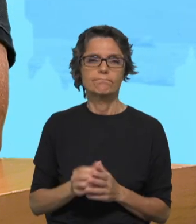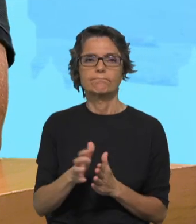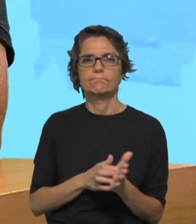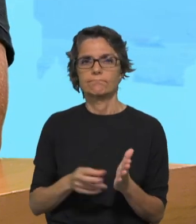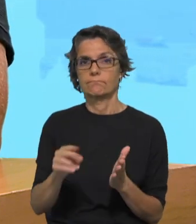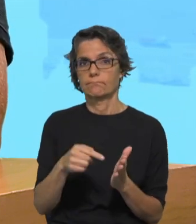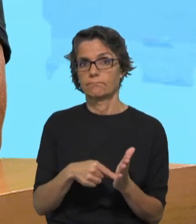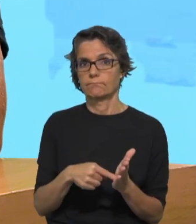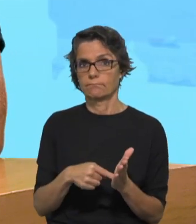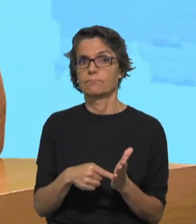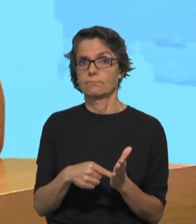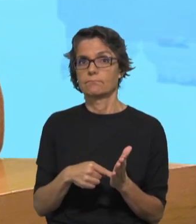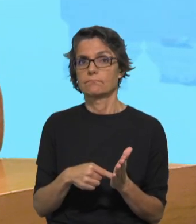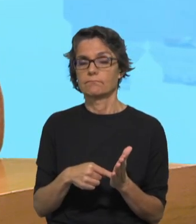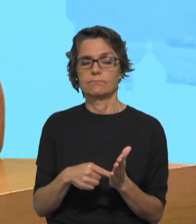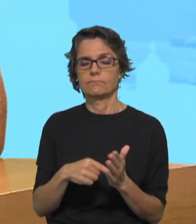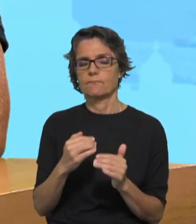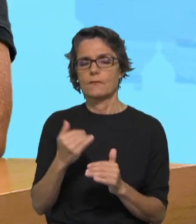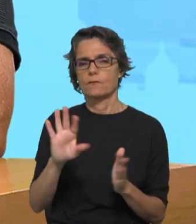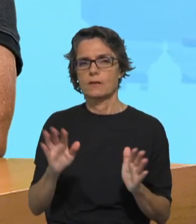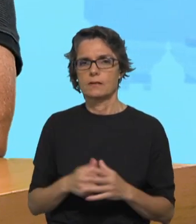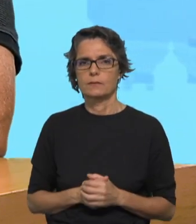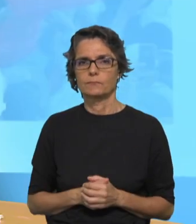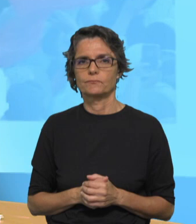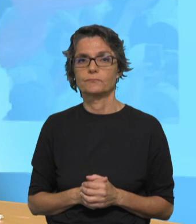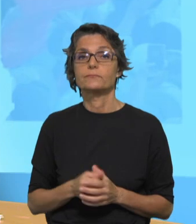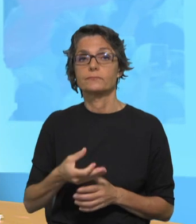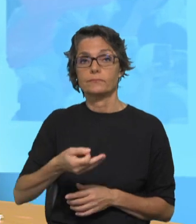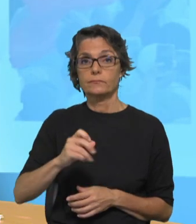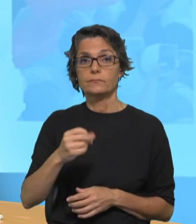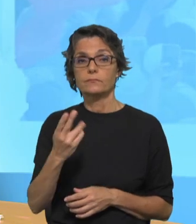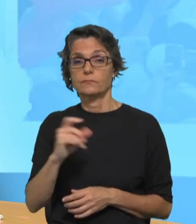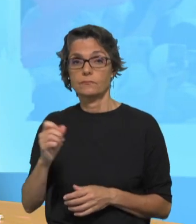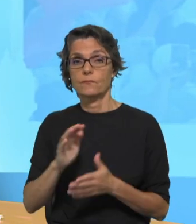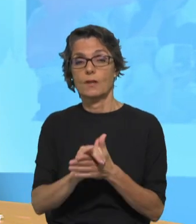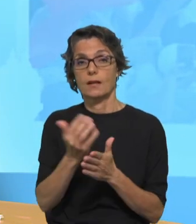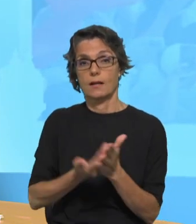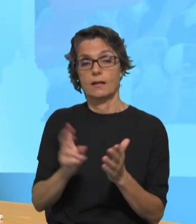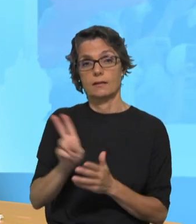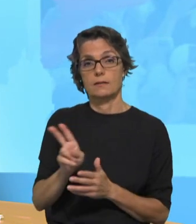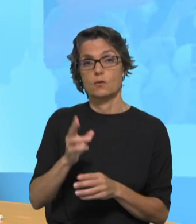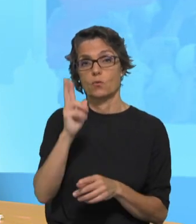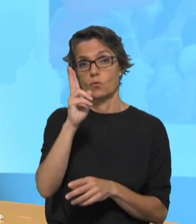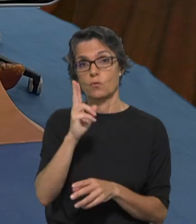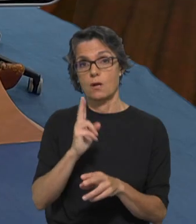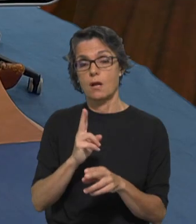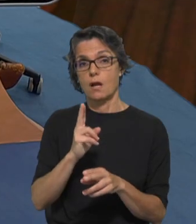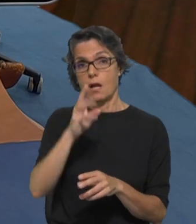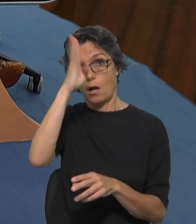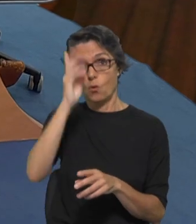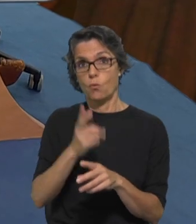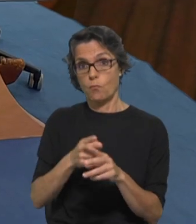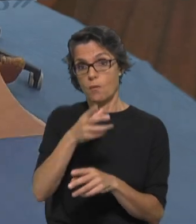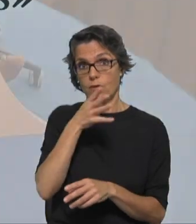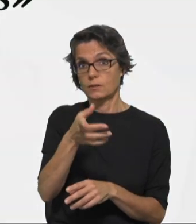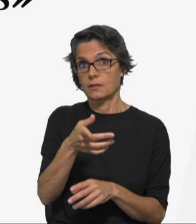vai superar isso. E Paulo, na segunda Claro. carta aos Romanos, já foca essa questão. Foca essa questão. E